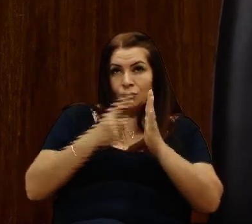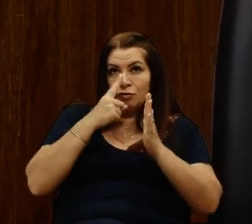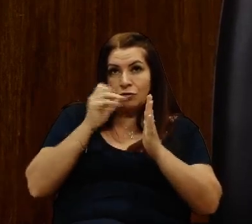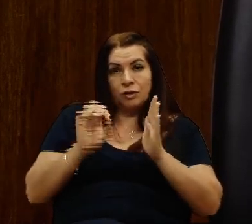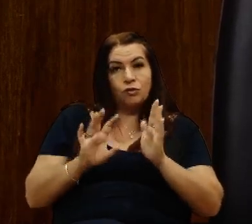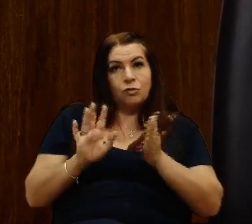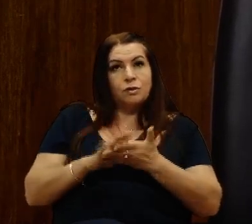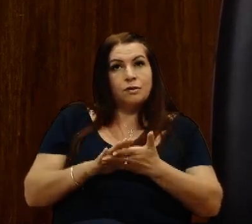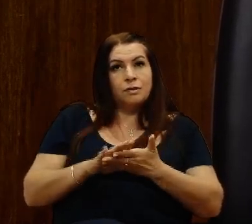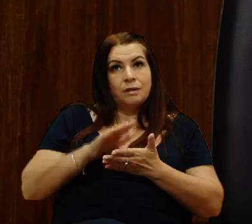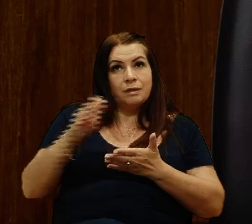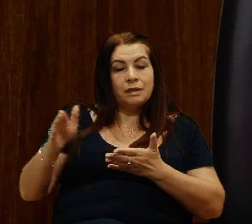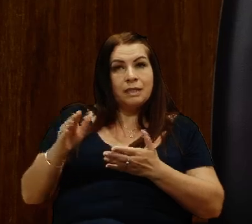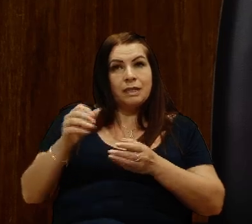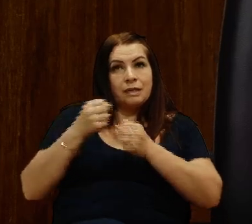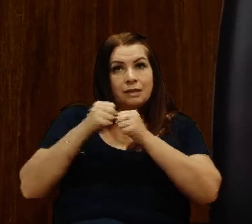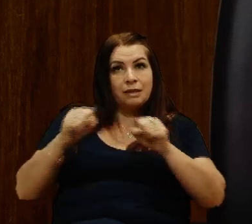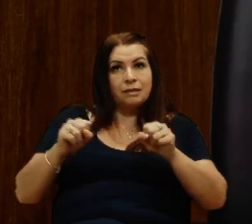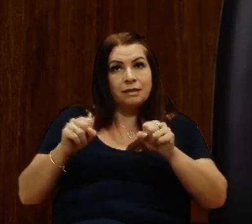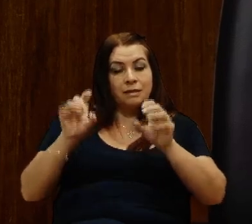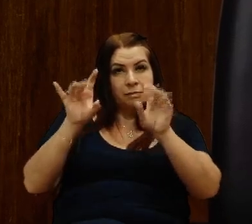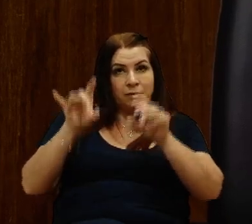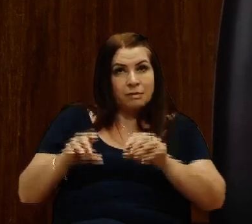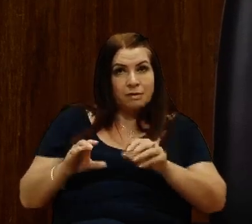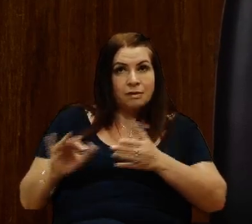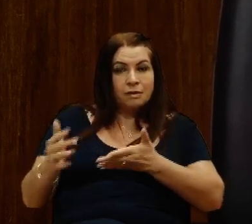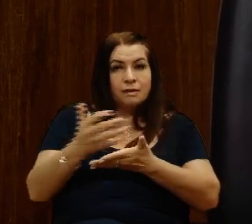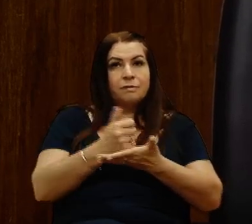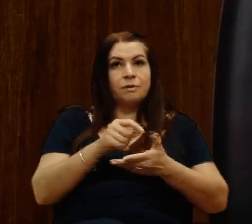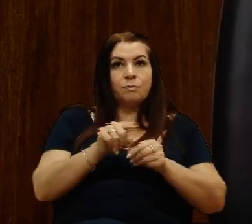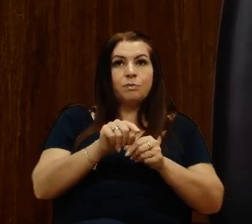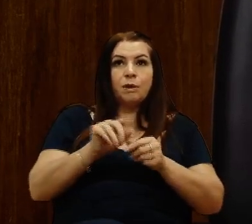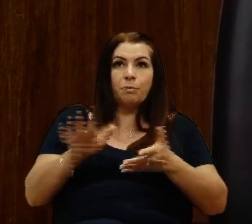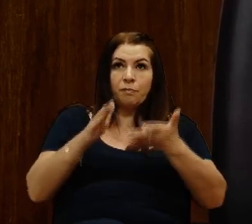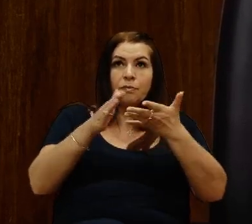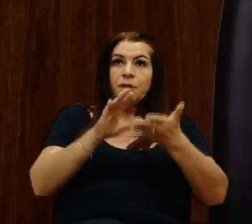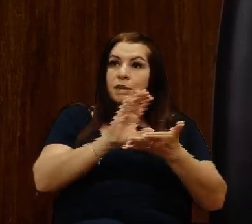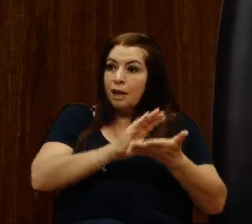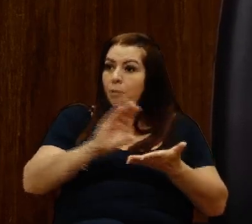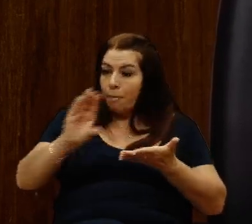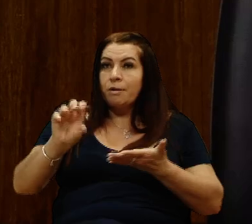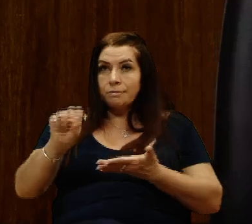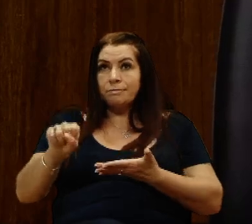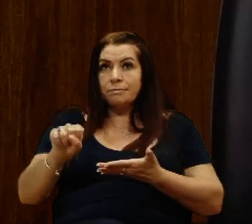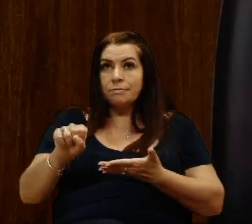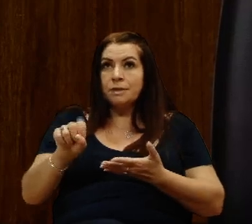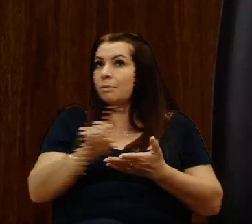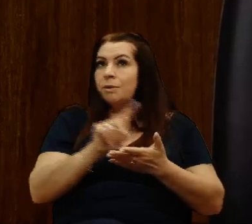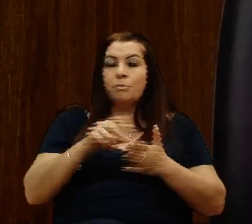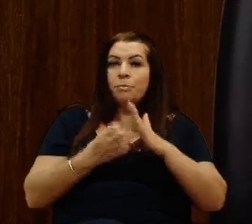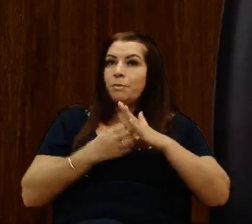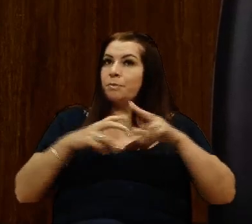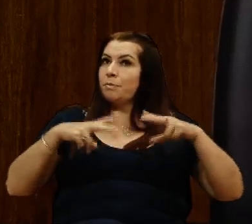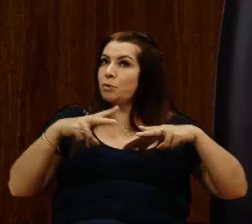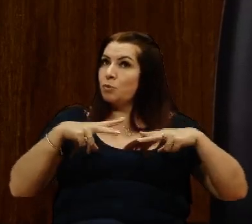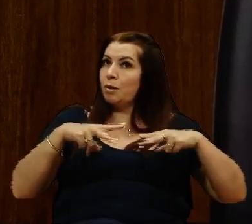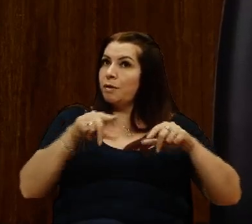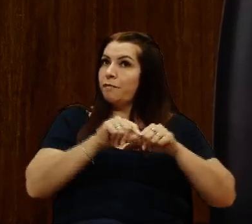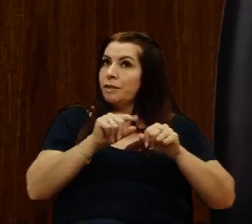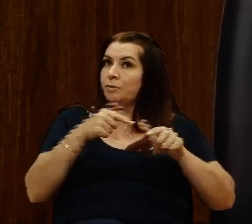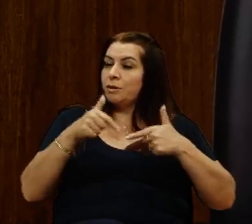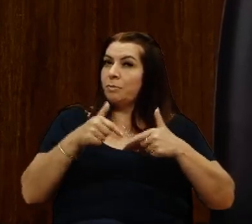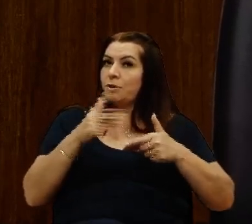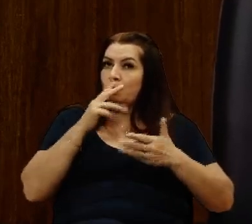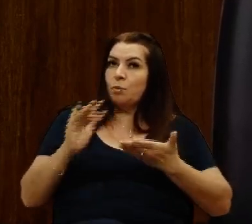de uma secretaria específica, não da Codeca, deveria promover o repasse. Porque nenhuma empresa privada faria o serviço que a Codeca faz